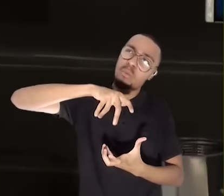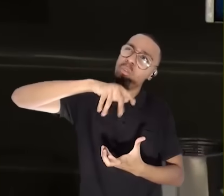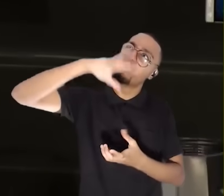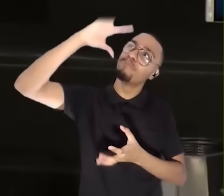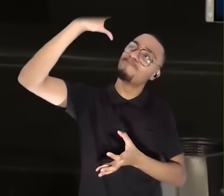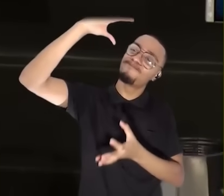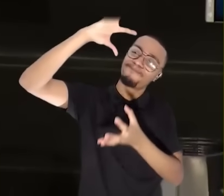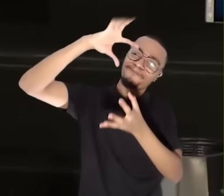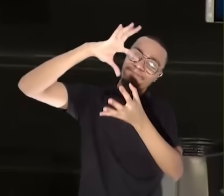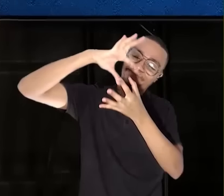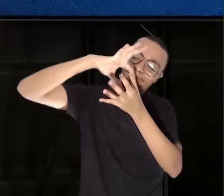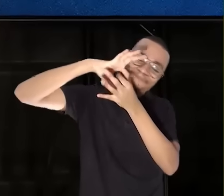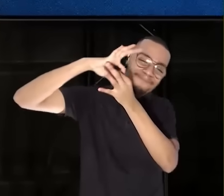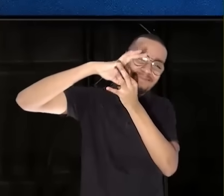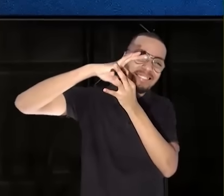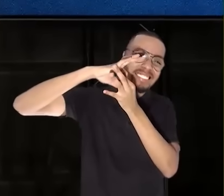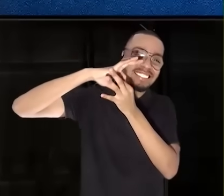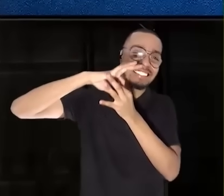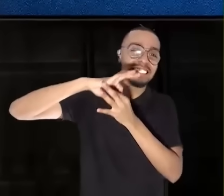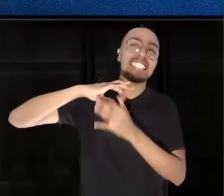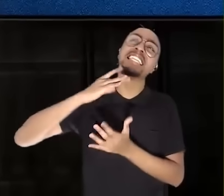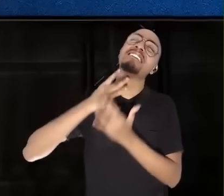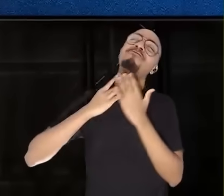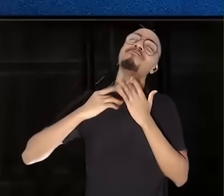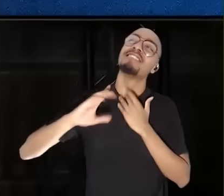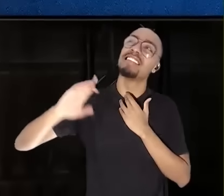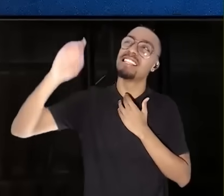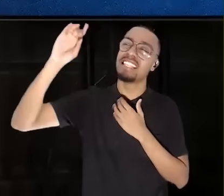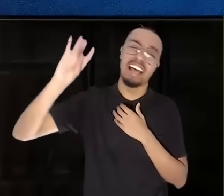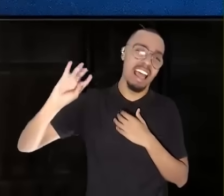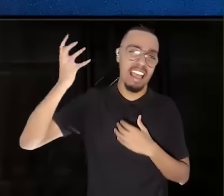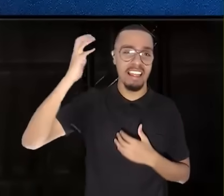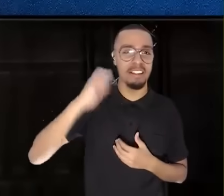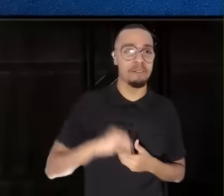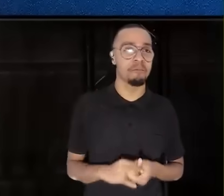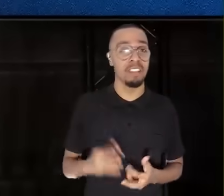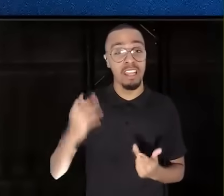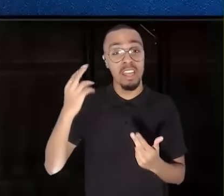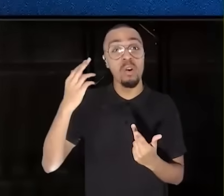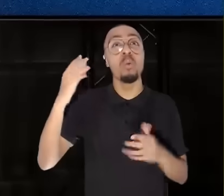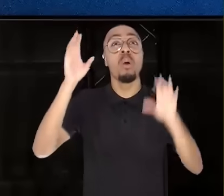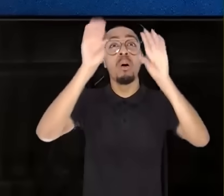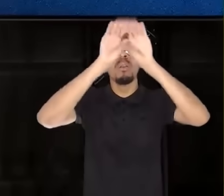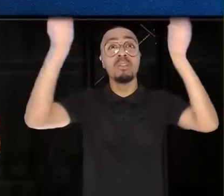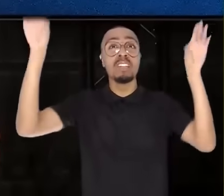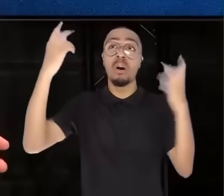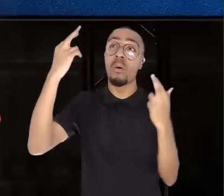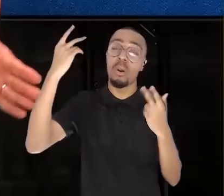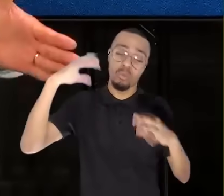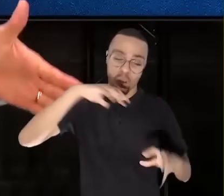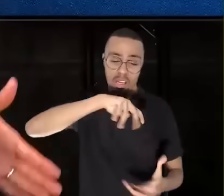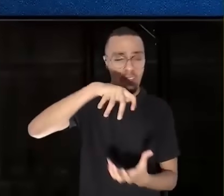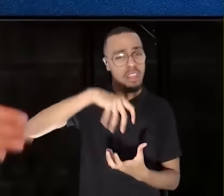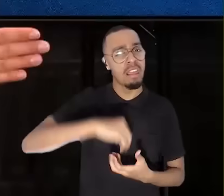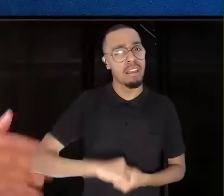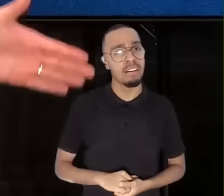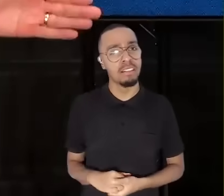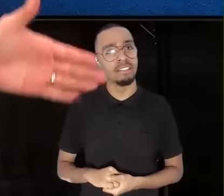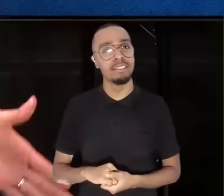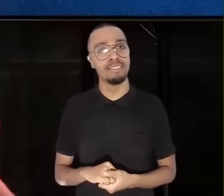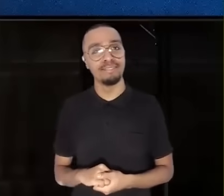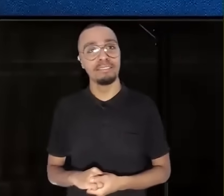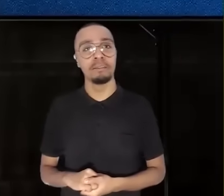Venha a nós o teu reino. E seja feita a tua vontade, assim na terra como é. Céu e